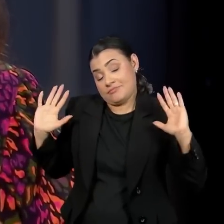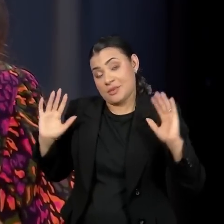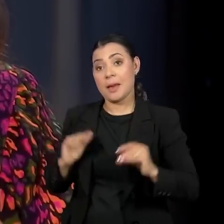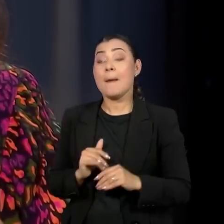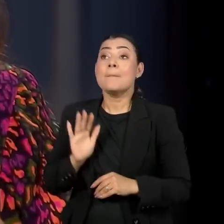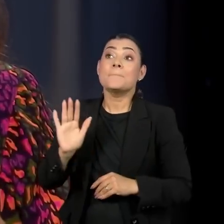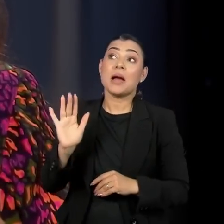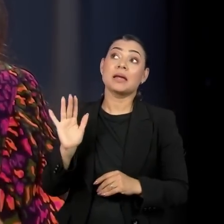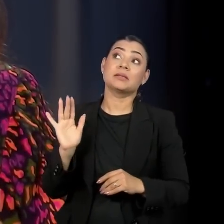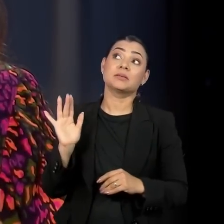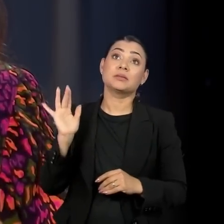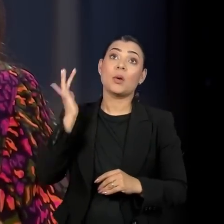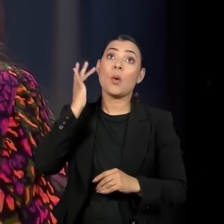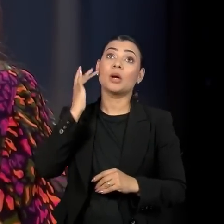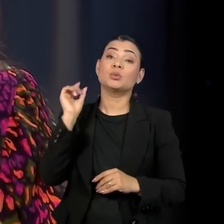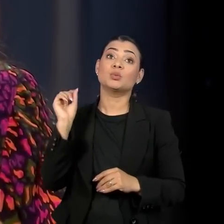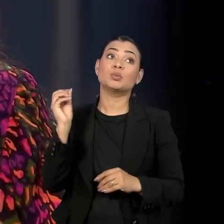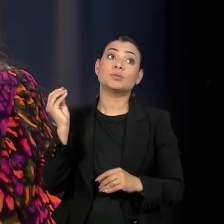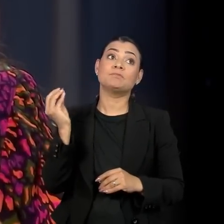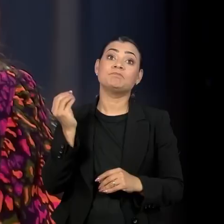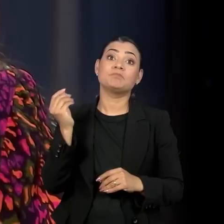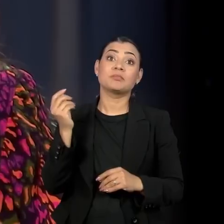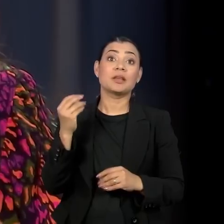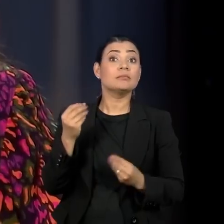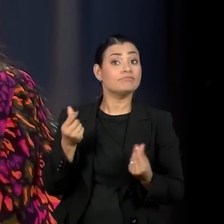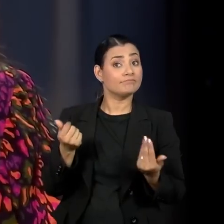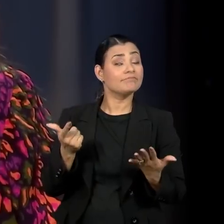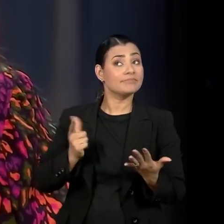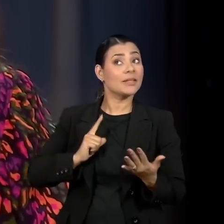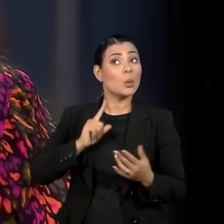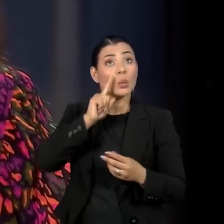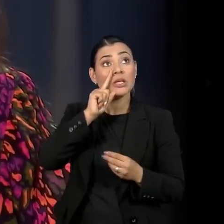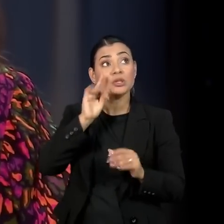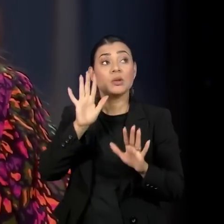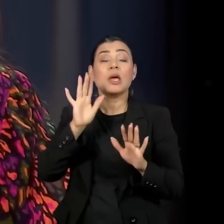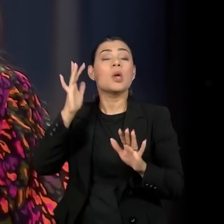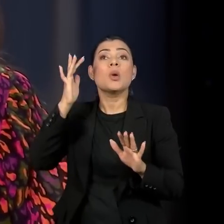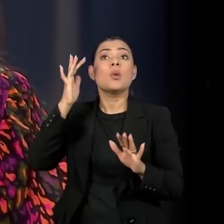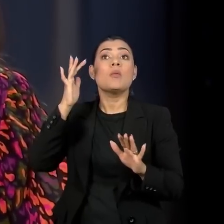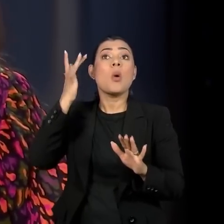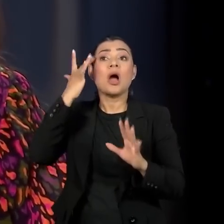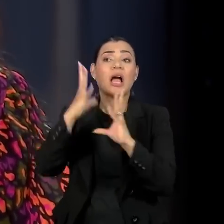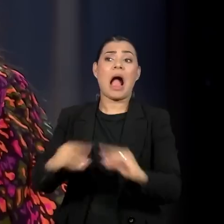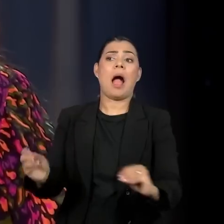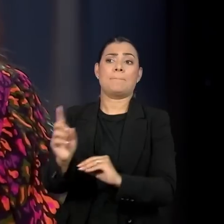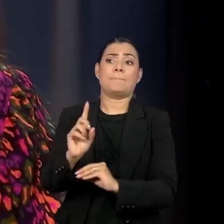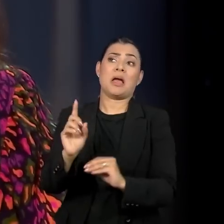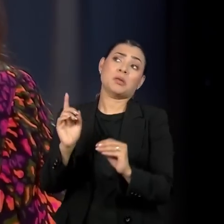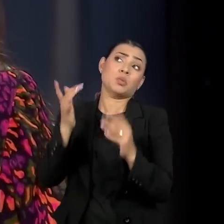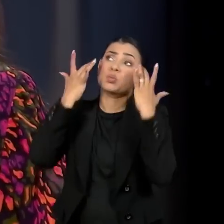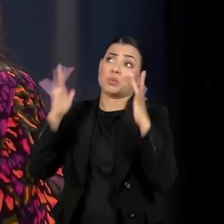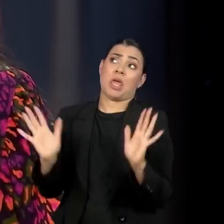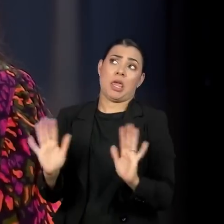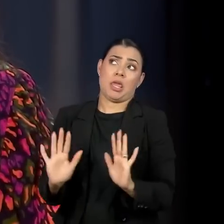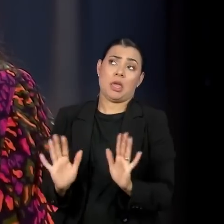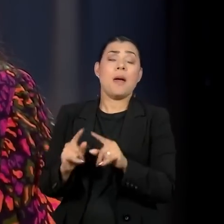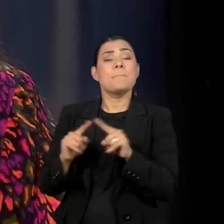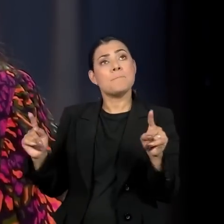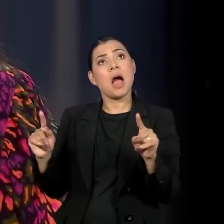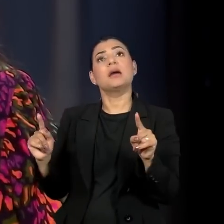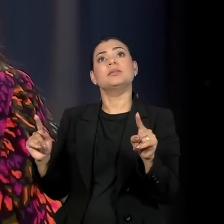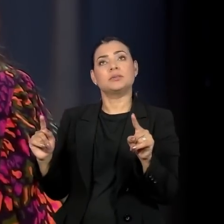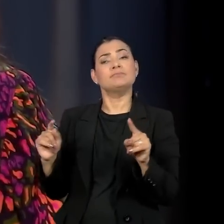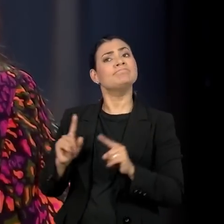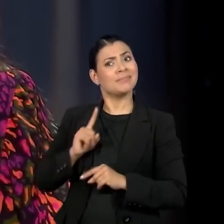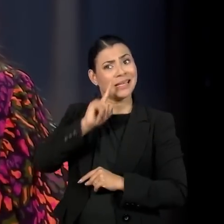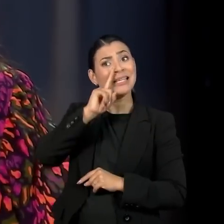ela está ameaçada. Eu não sei se ela vai acabar, mas ela está ameaçada.